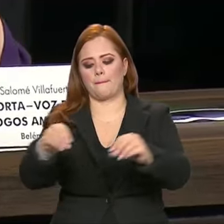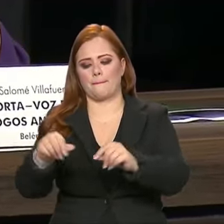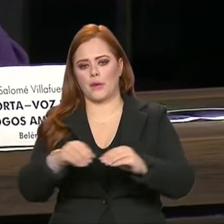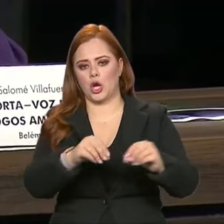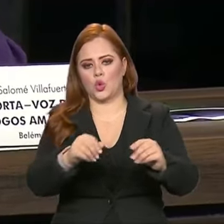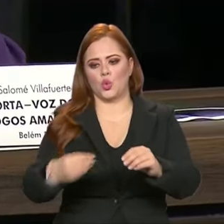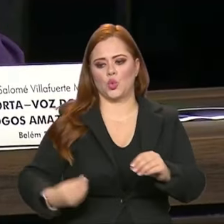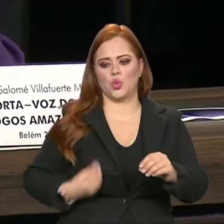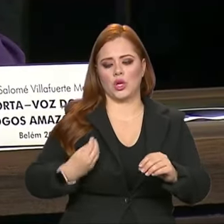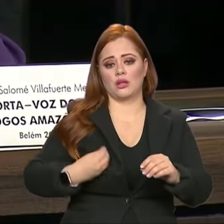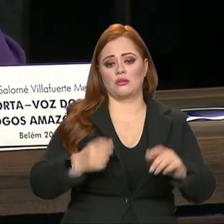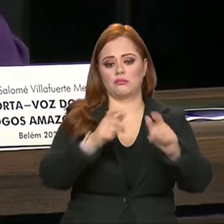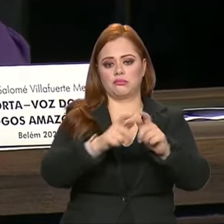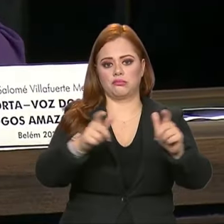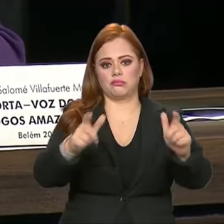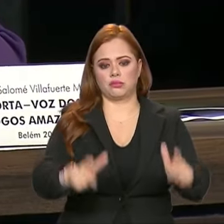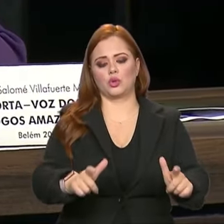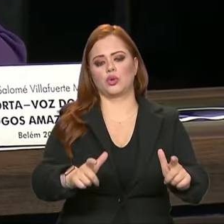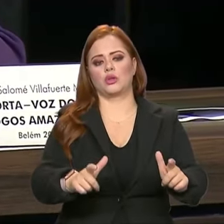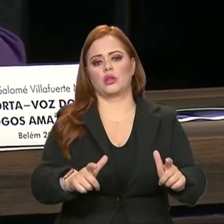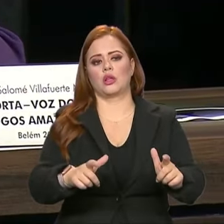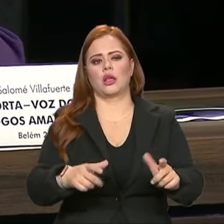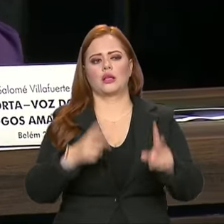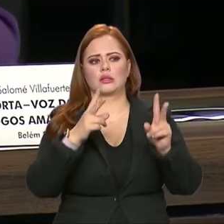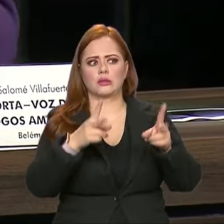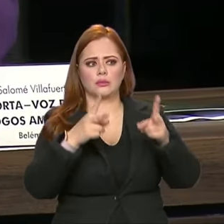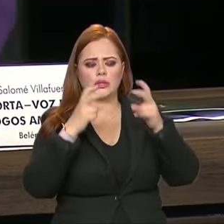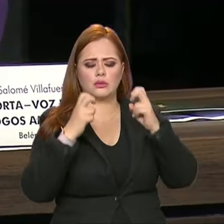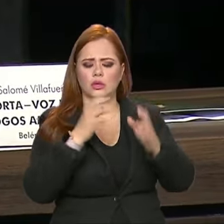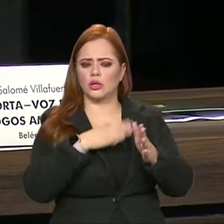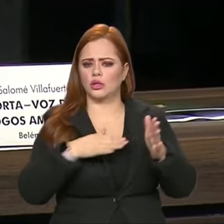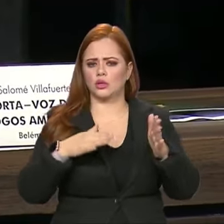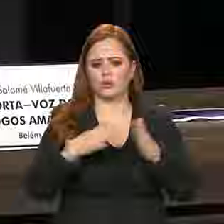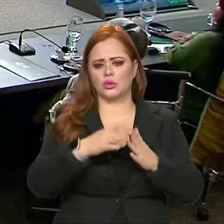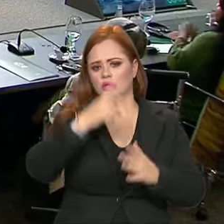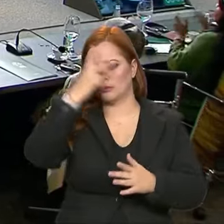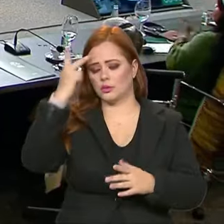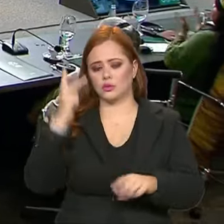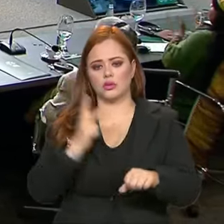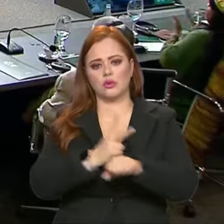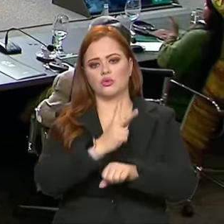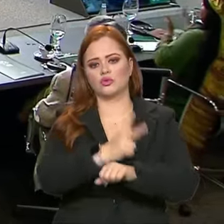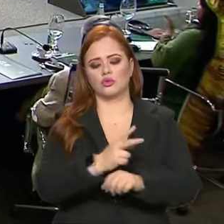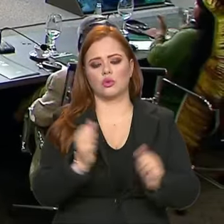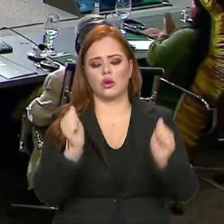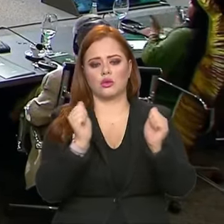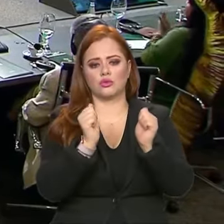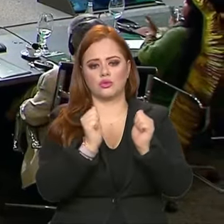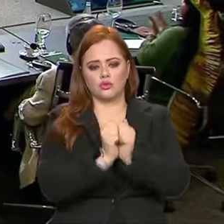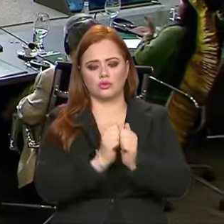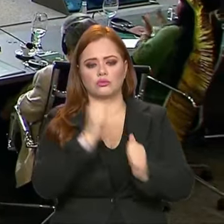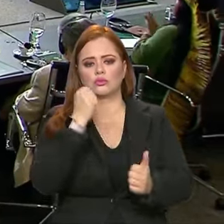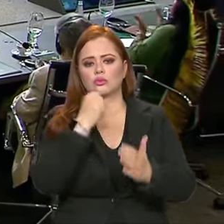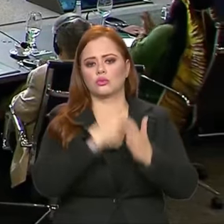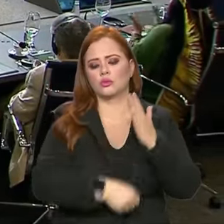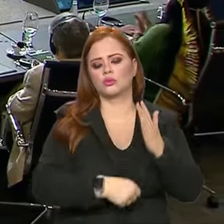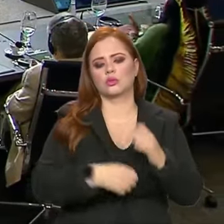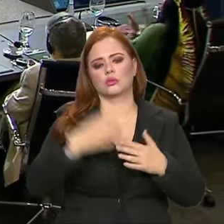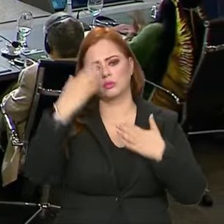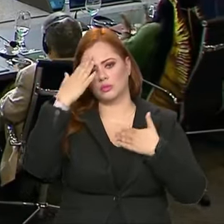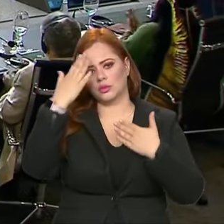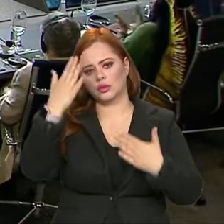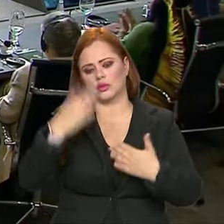todos aqueles que nos antecederam e todas e todos aqueles que continuarão lutando. Muito obrigado.